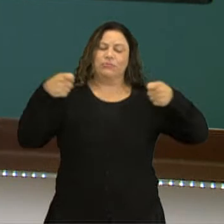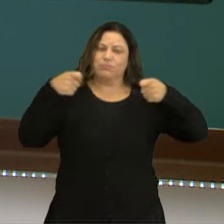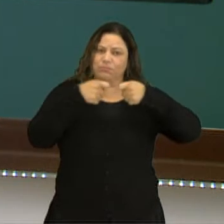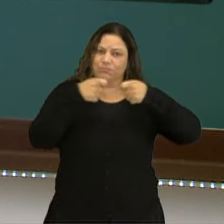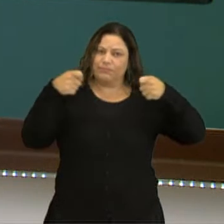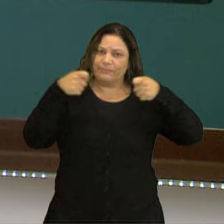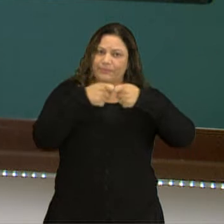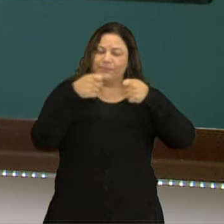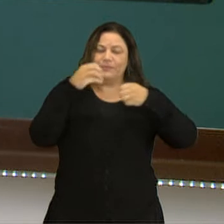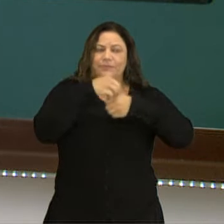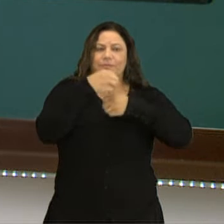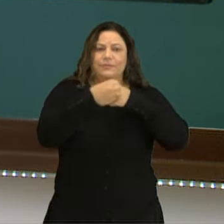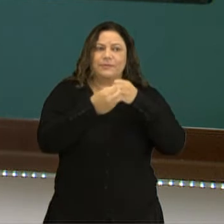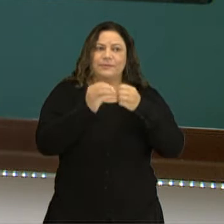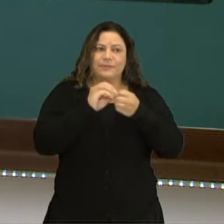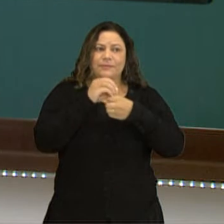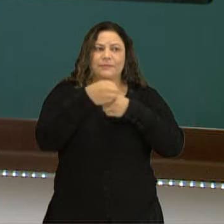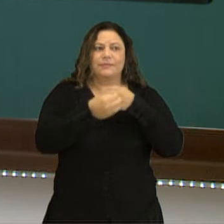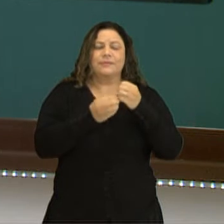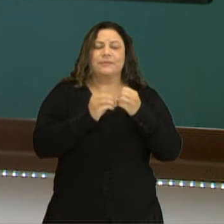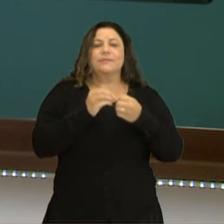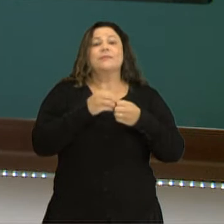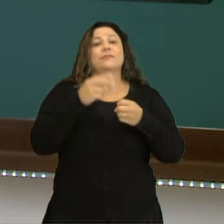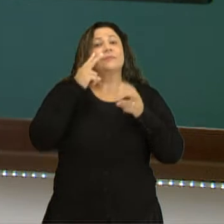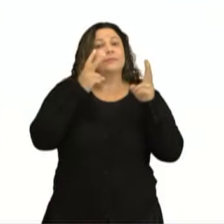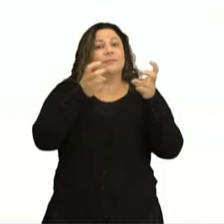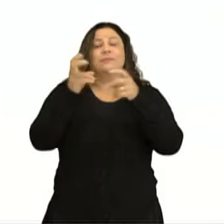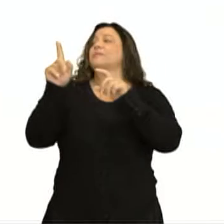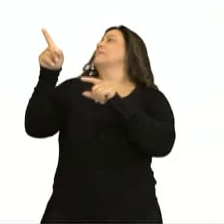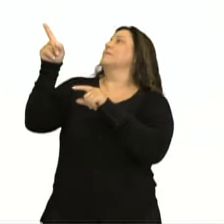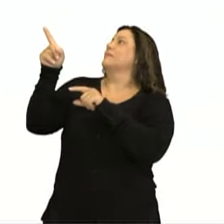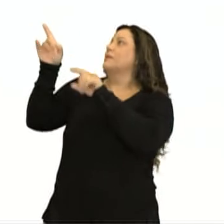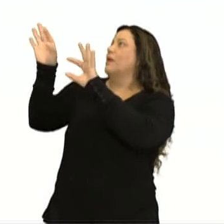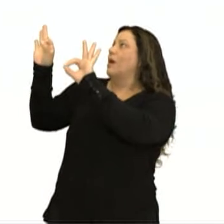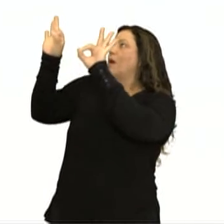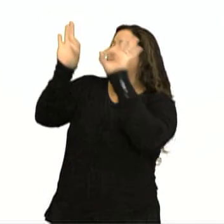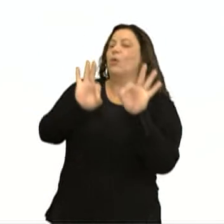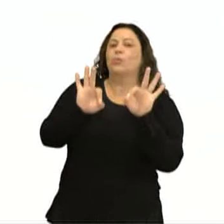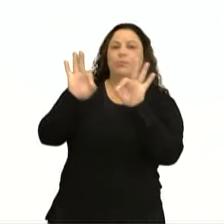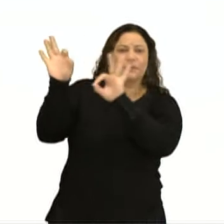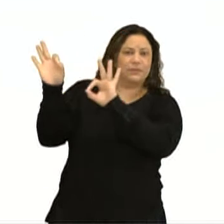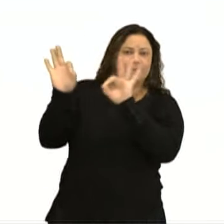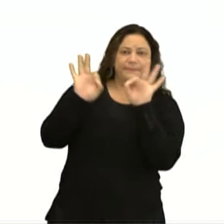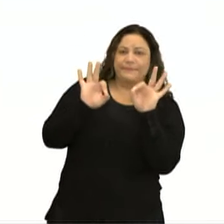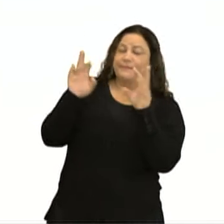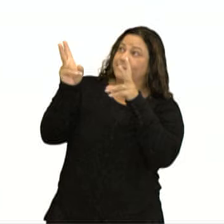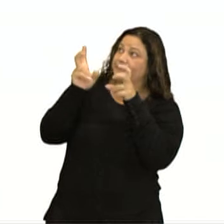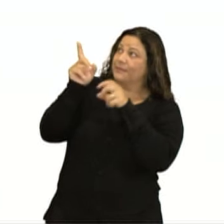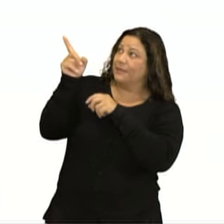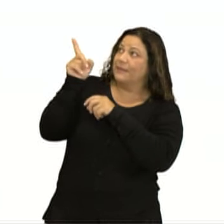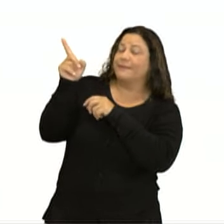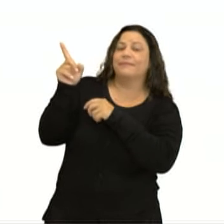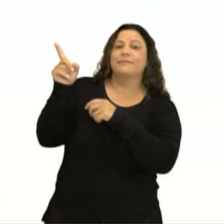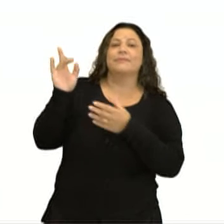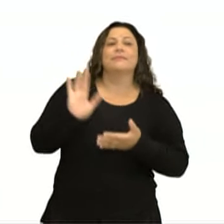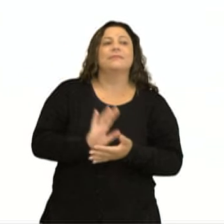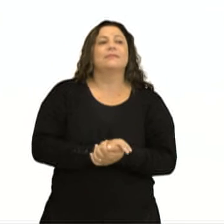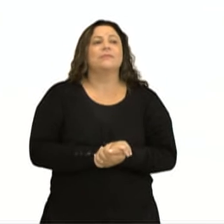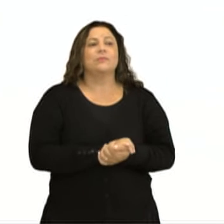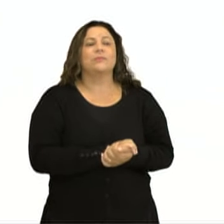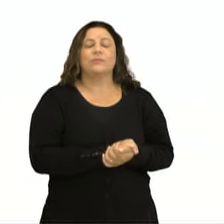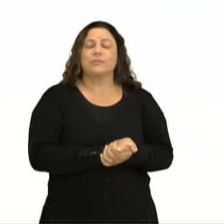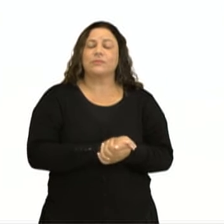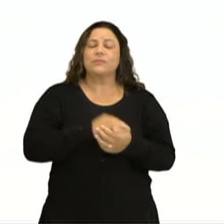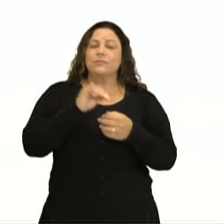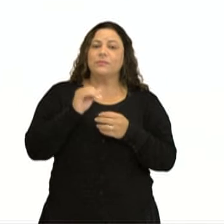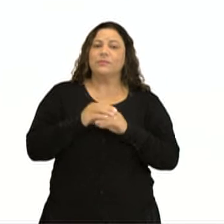as moléculas. Beleza? Então olha só, repare só. Vem para cá. Repare que a